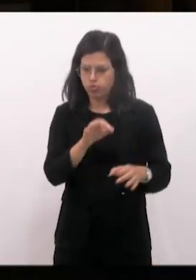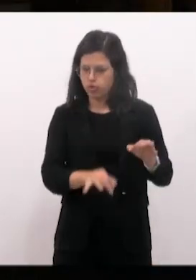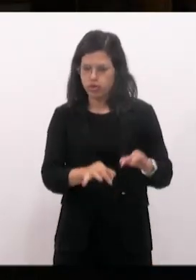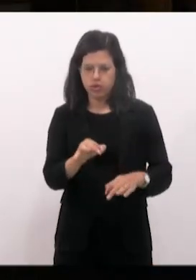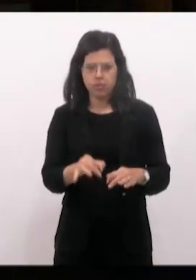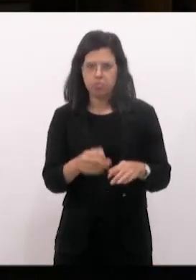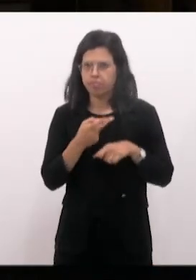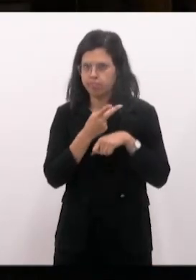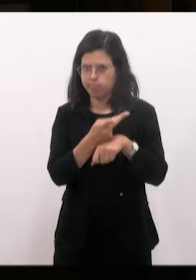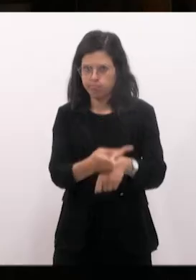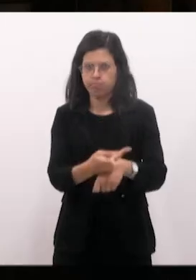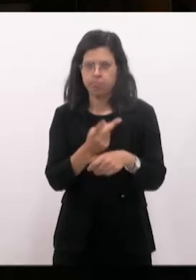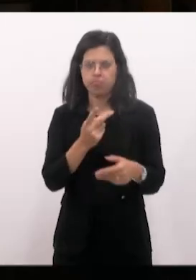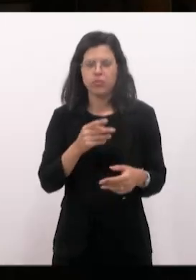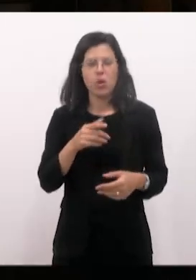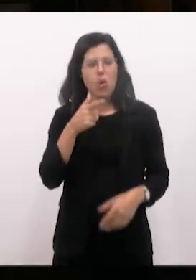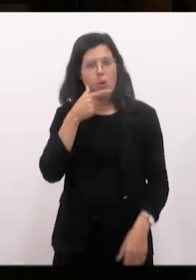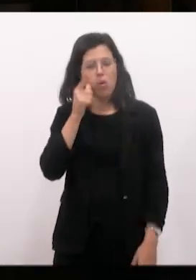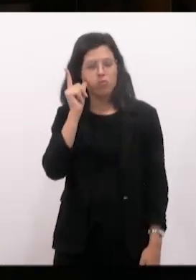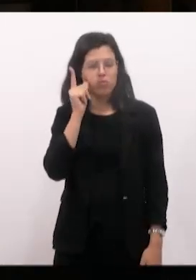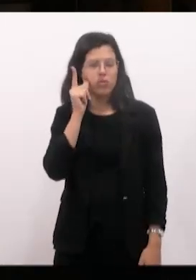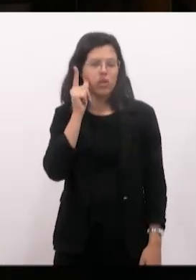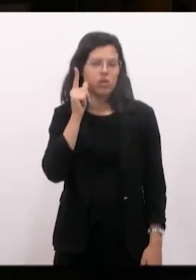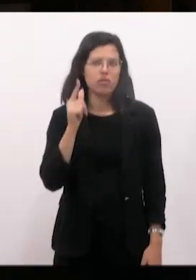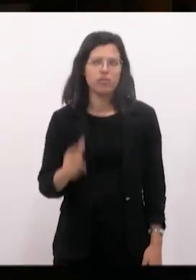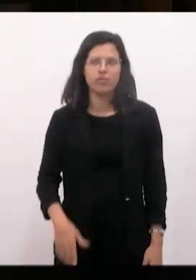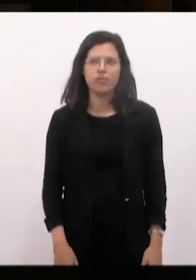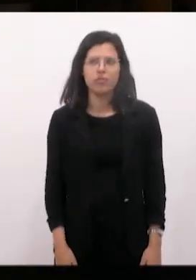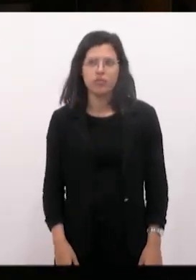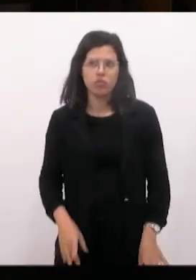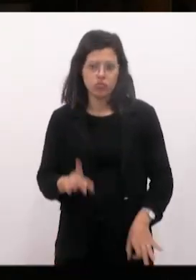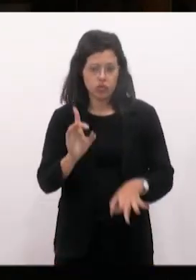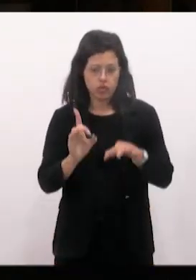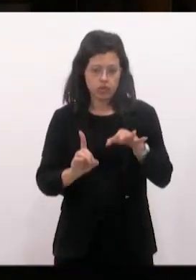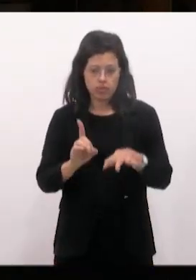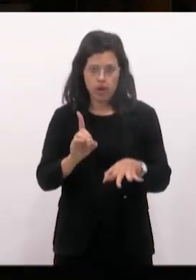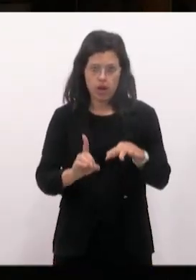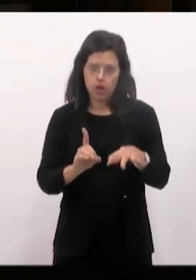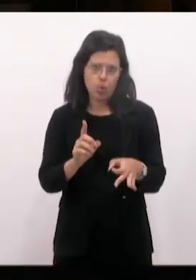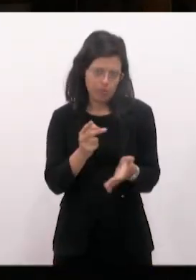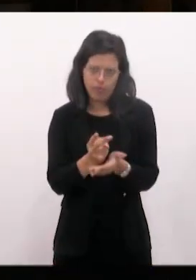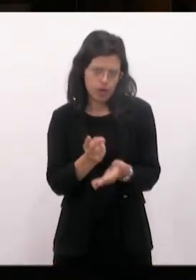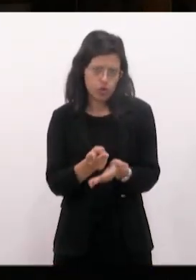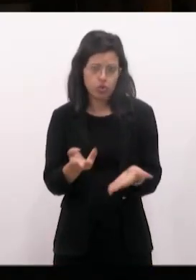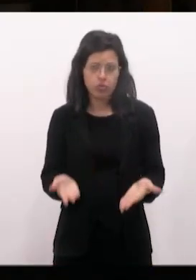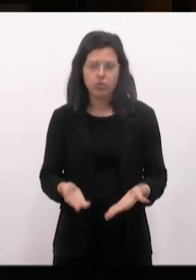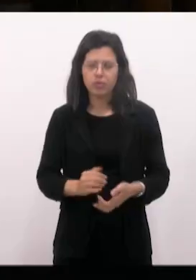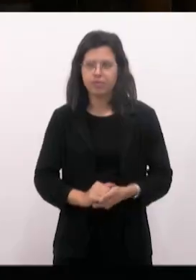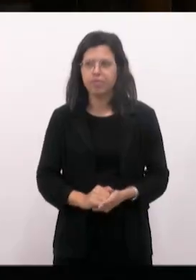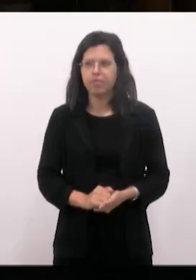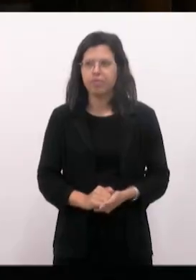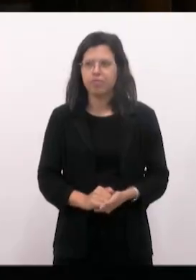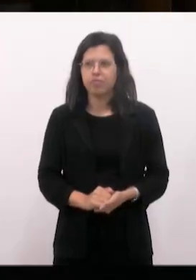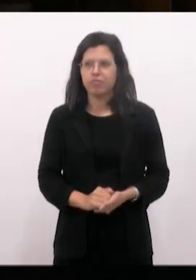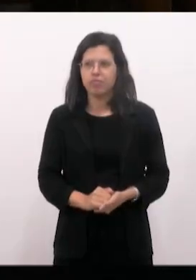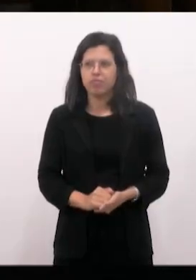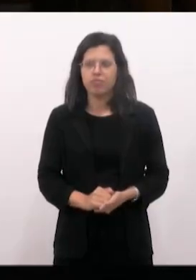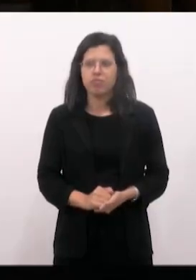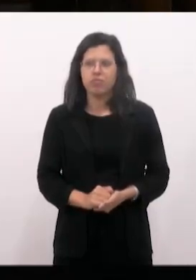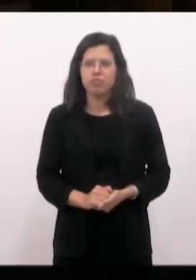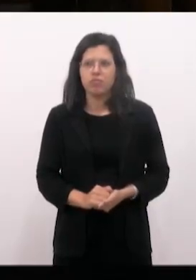E ontem, o mesmo desembargador, por evidência, que está